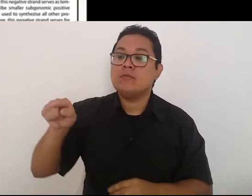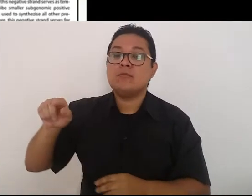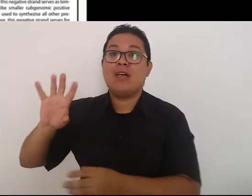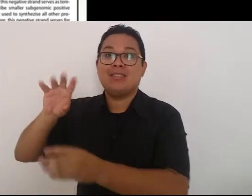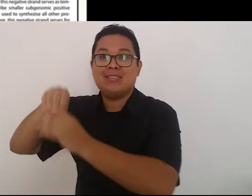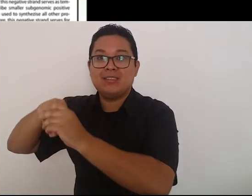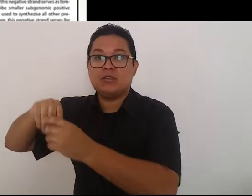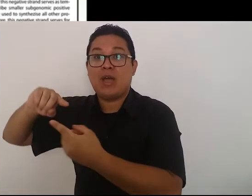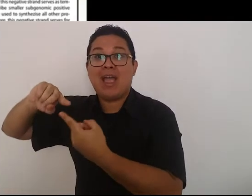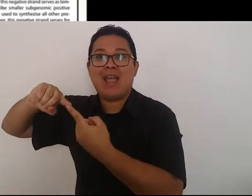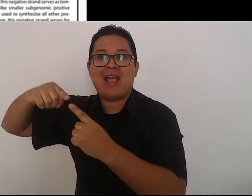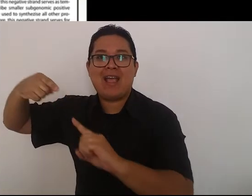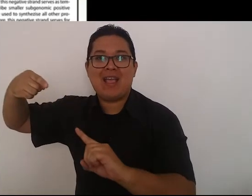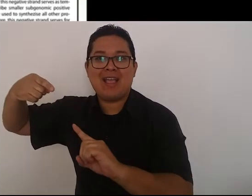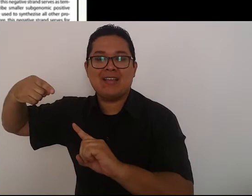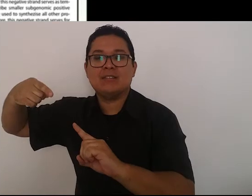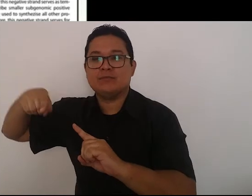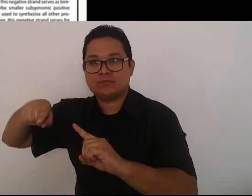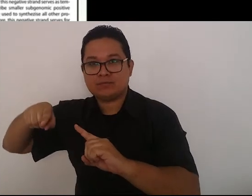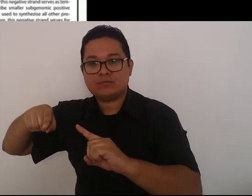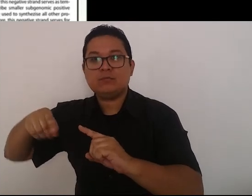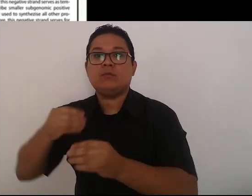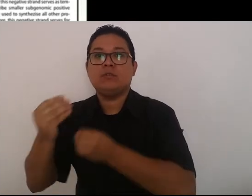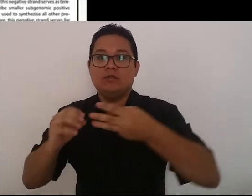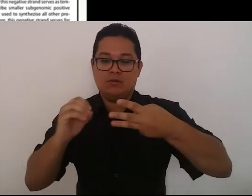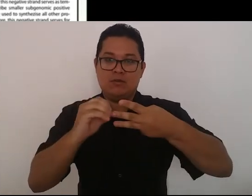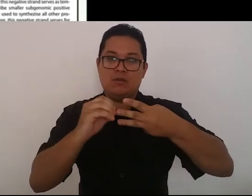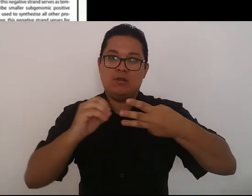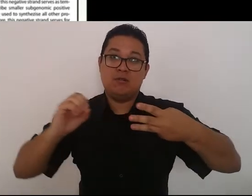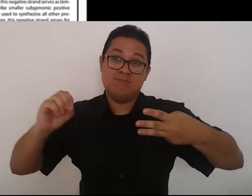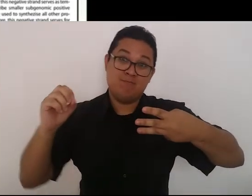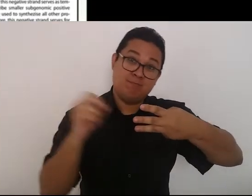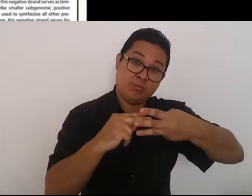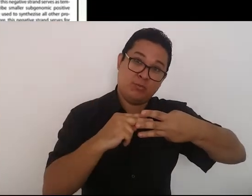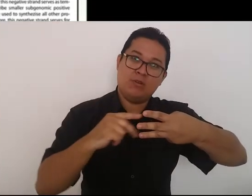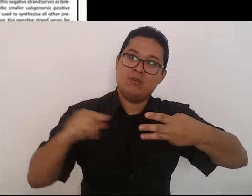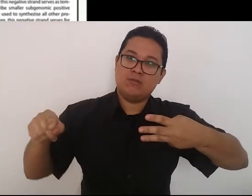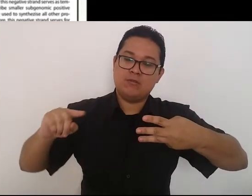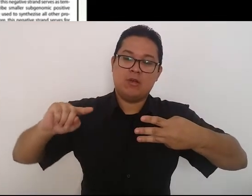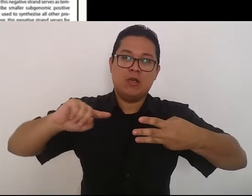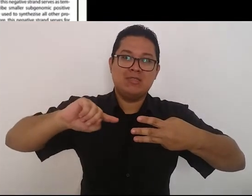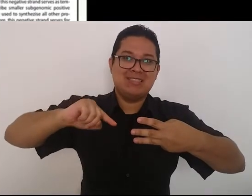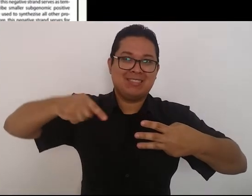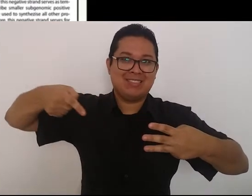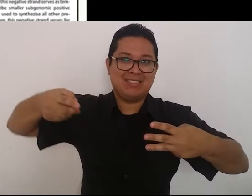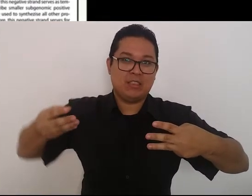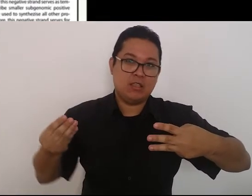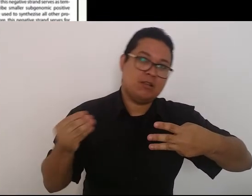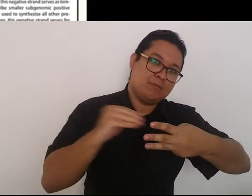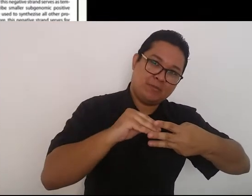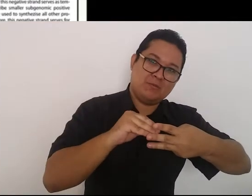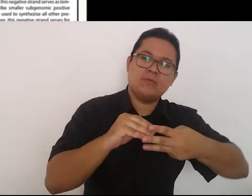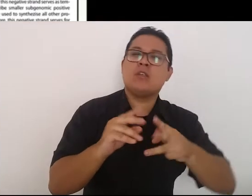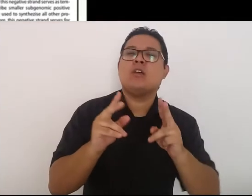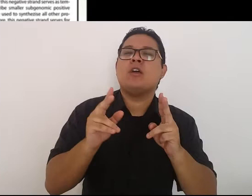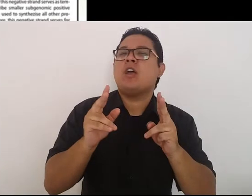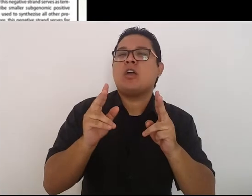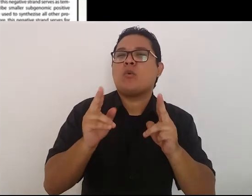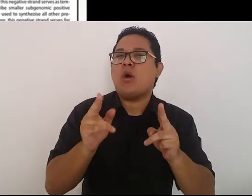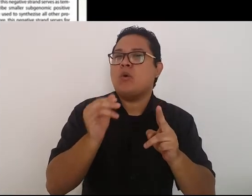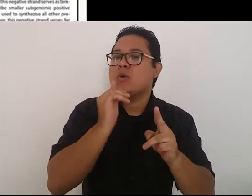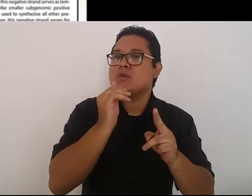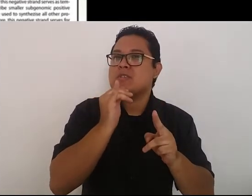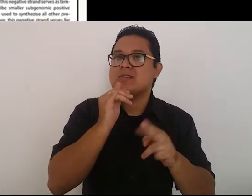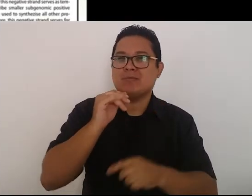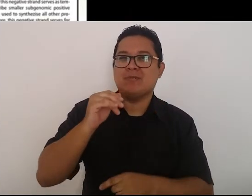de proteína, empacota e sai. Diferente do vírus da herpes, que é DNA, e insere o DNA dentro